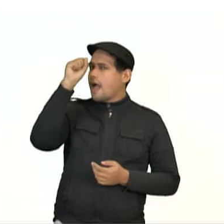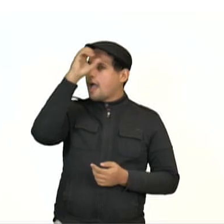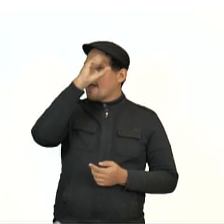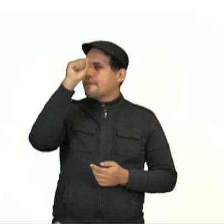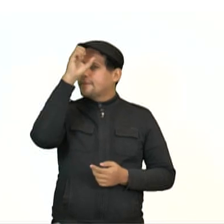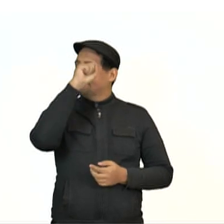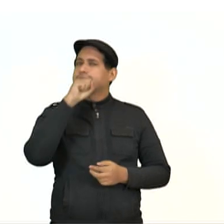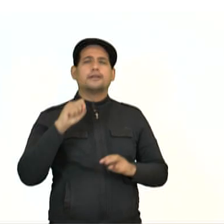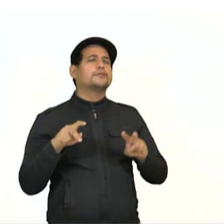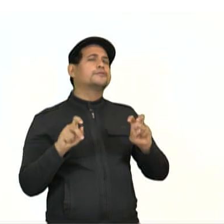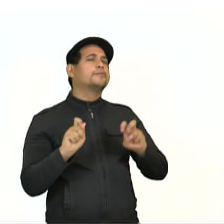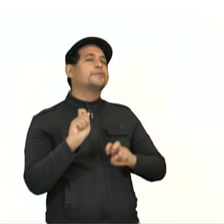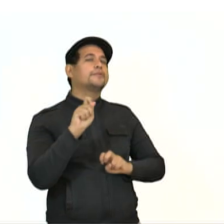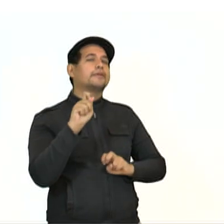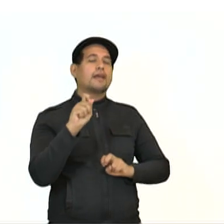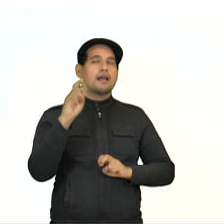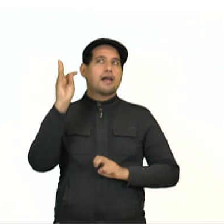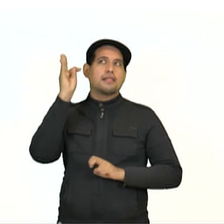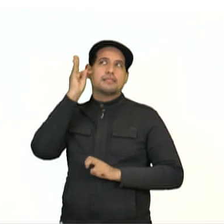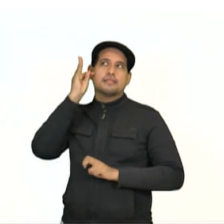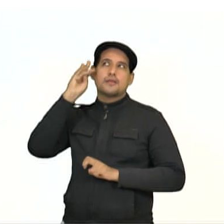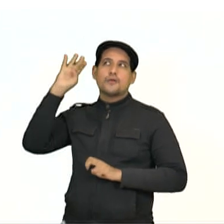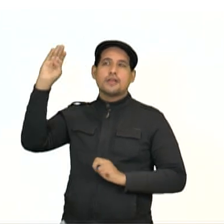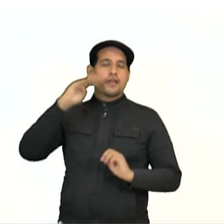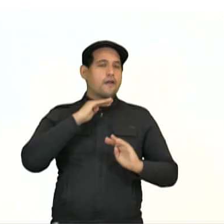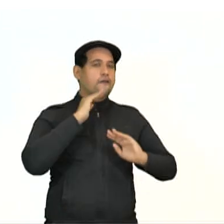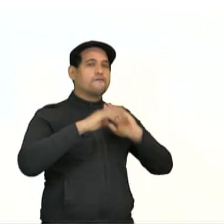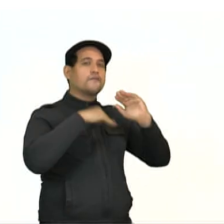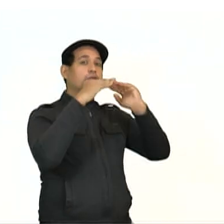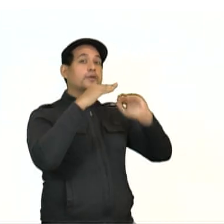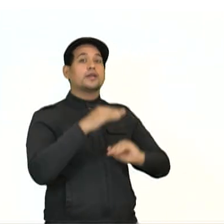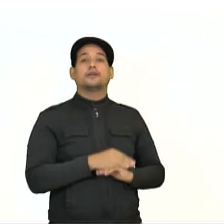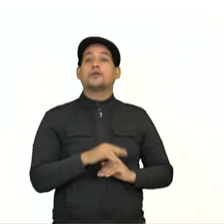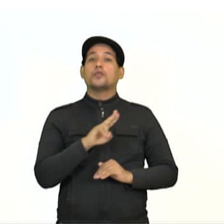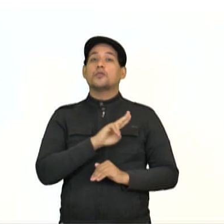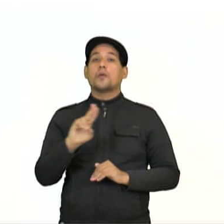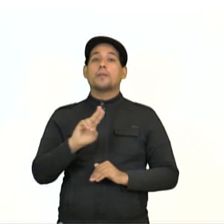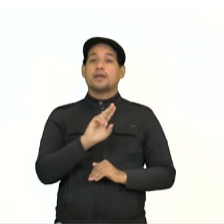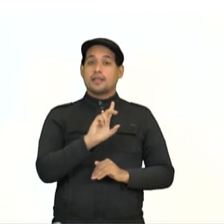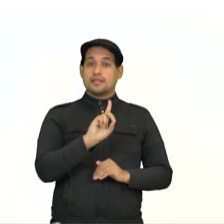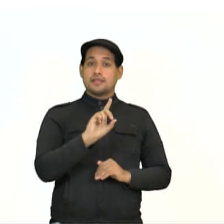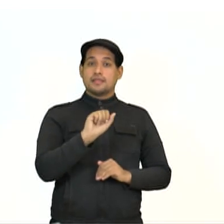mais sobre a teoria evolutiva conhecida como darwinismo.